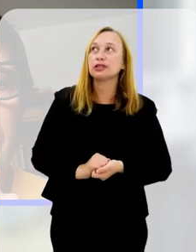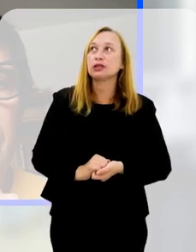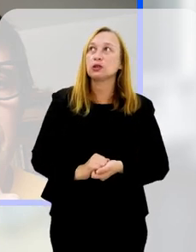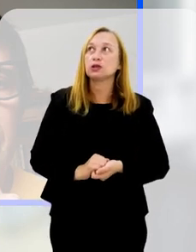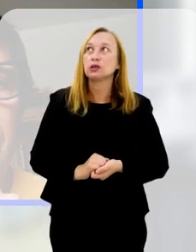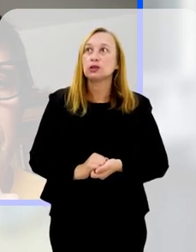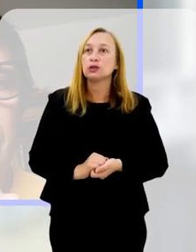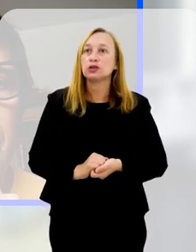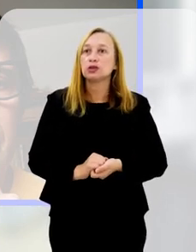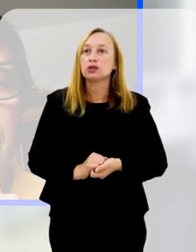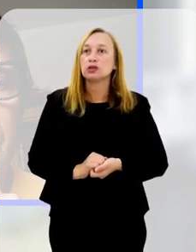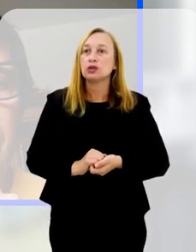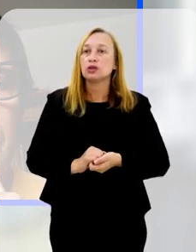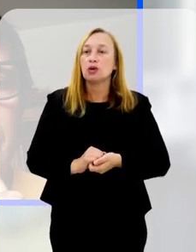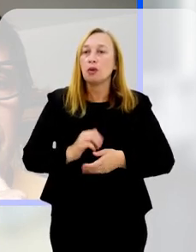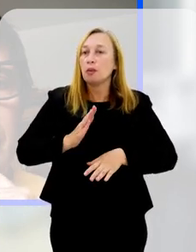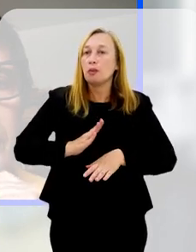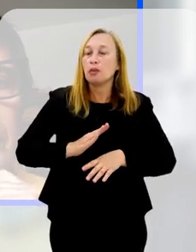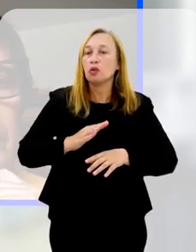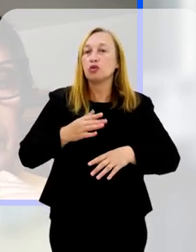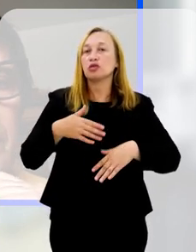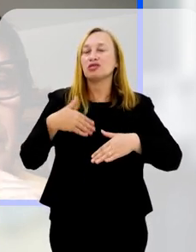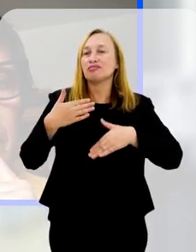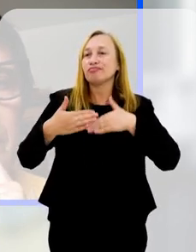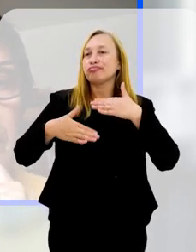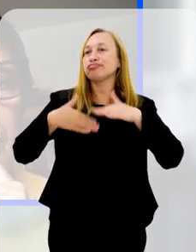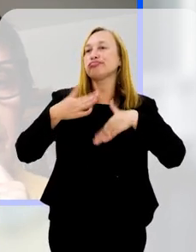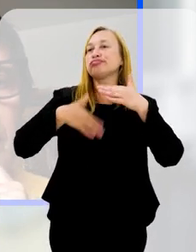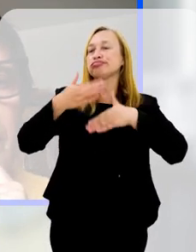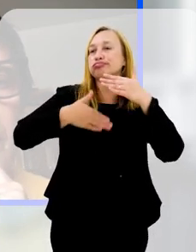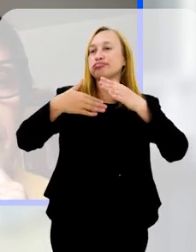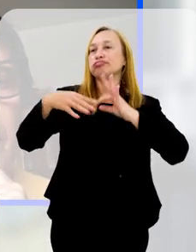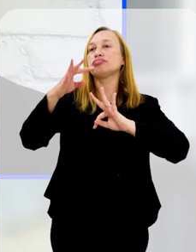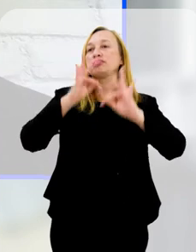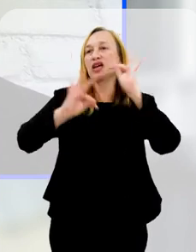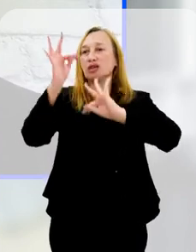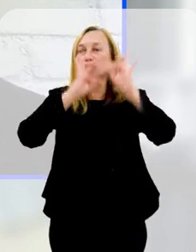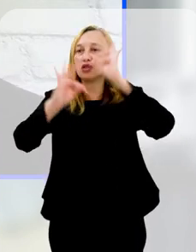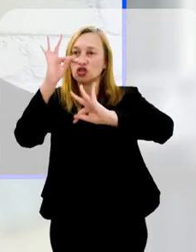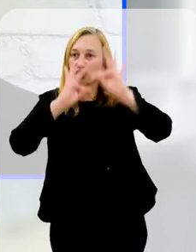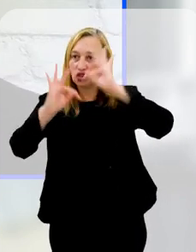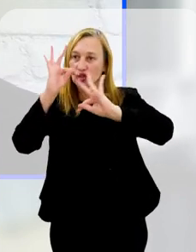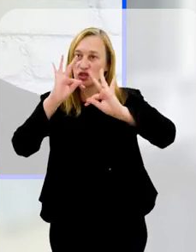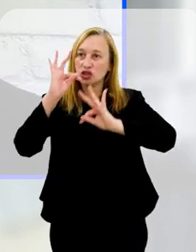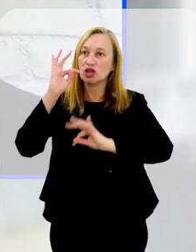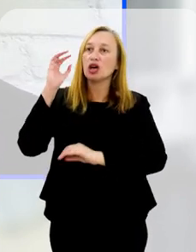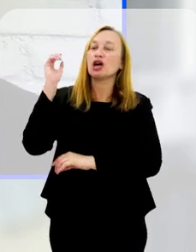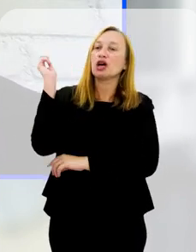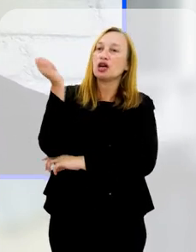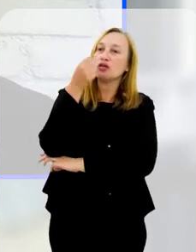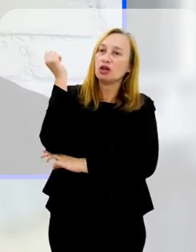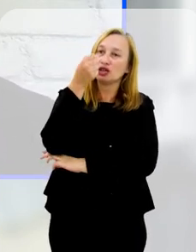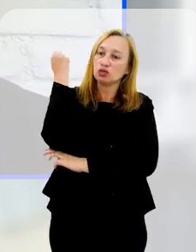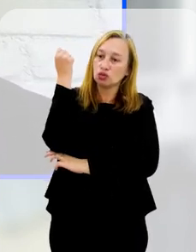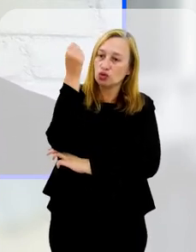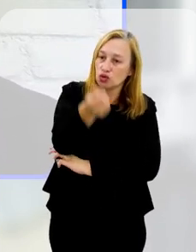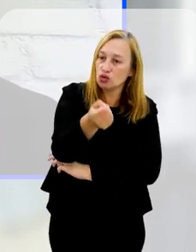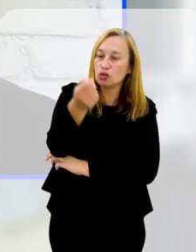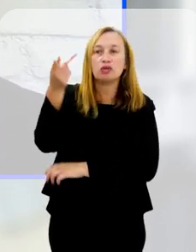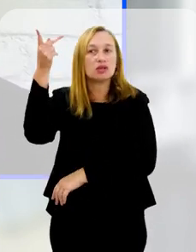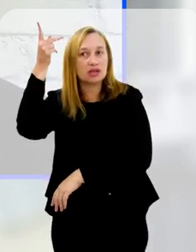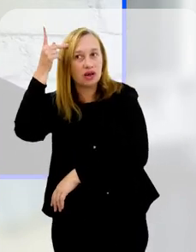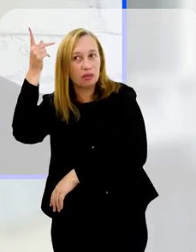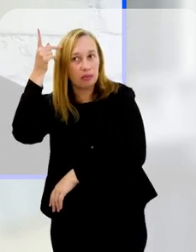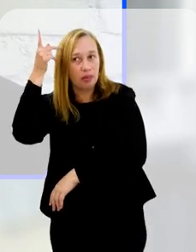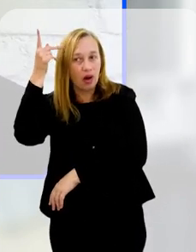responsáveis pelos procedimentos de mais alta tecnologia. No Rio Grande do Sul, em São Paulo, os hospitais